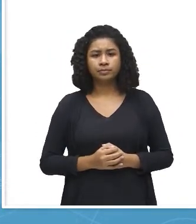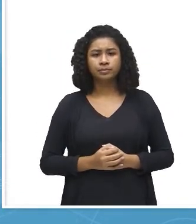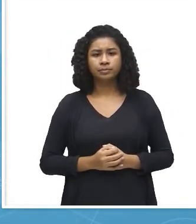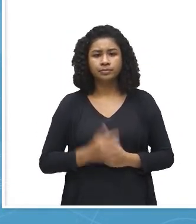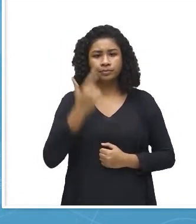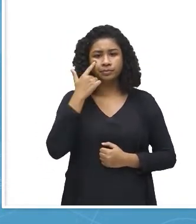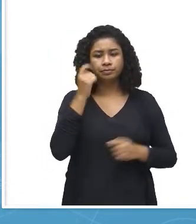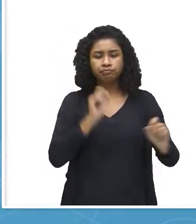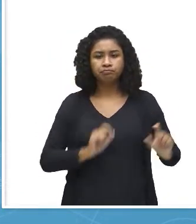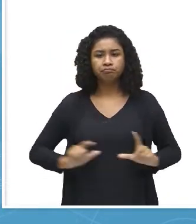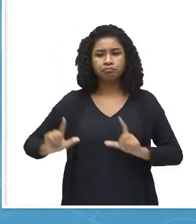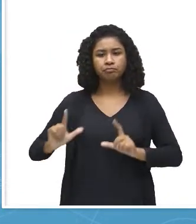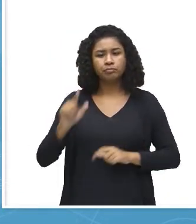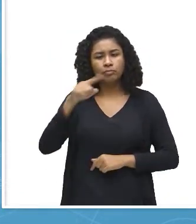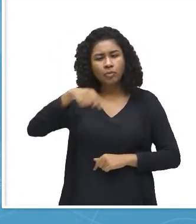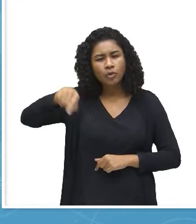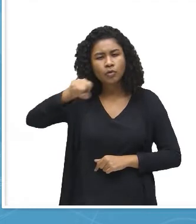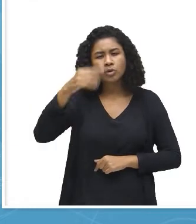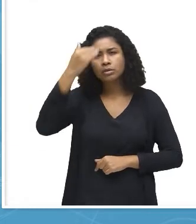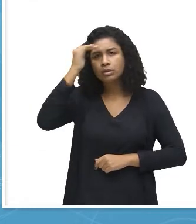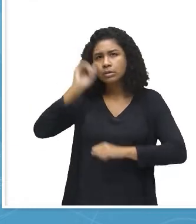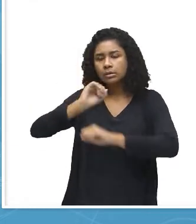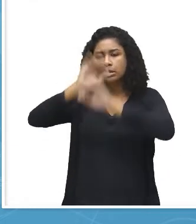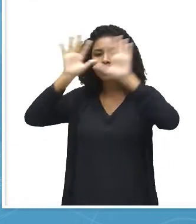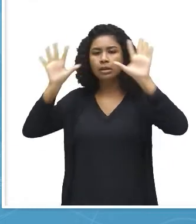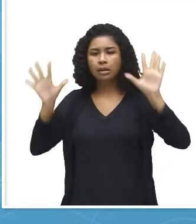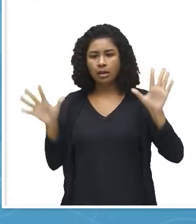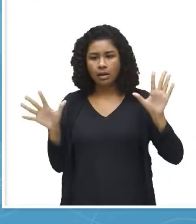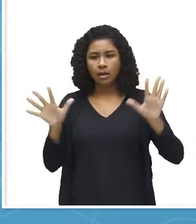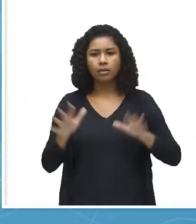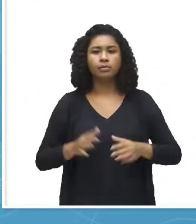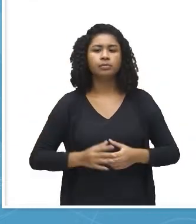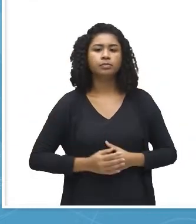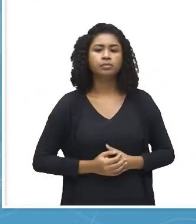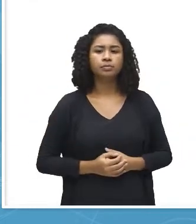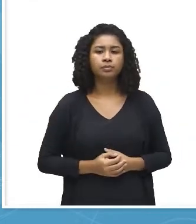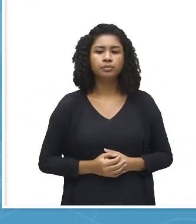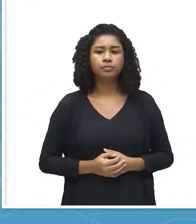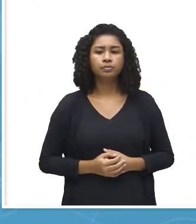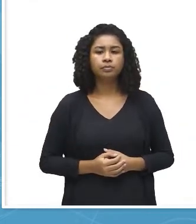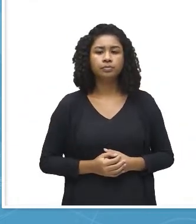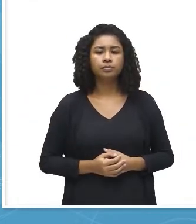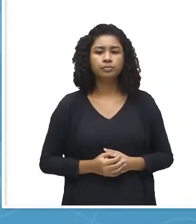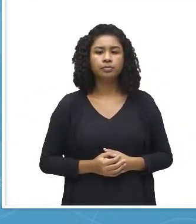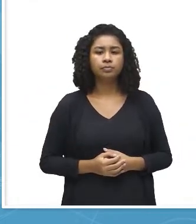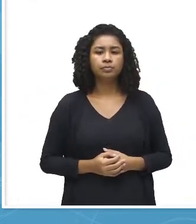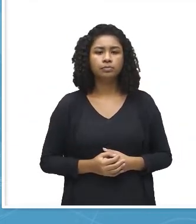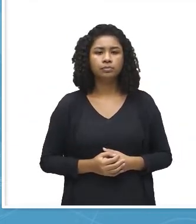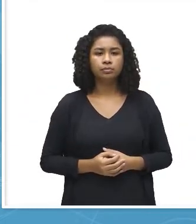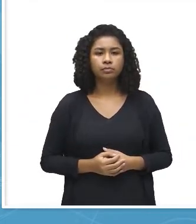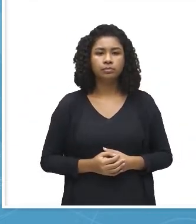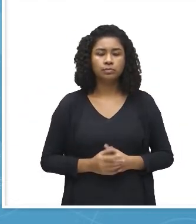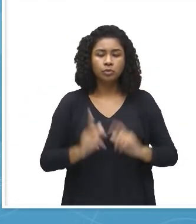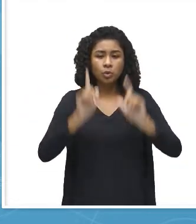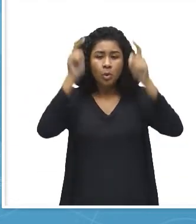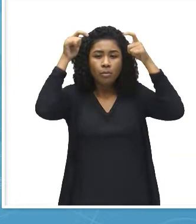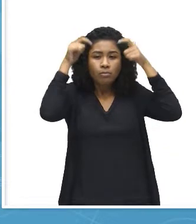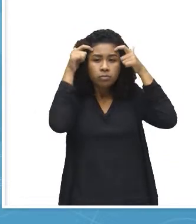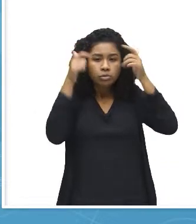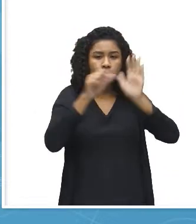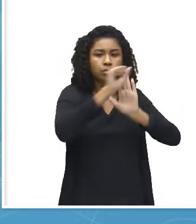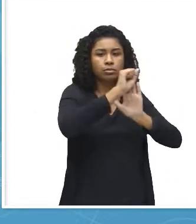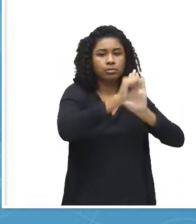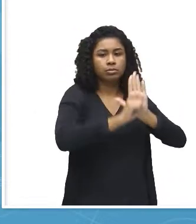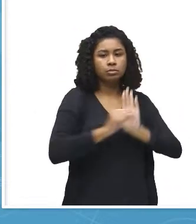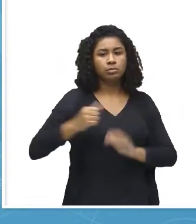para a gente ter uma compreensão um pouco mais apurada do conteúdo. Vamos lá, gente. Imperialismos no século XIX